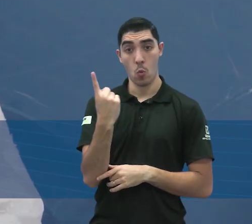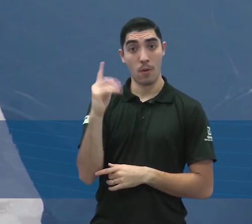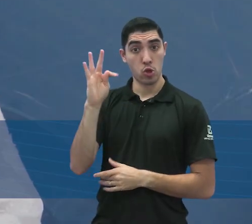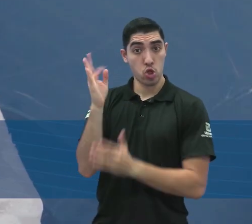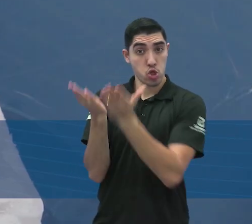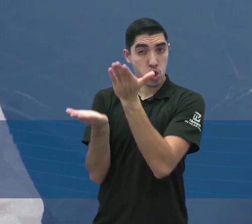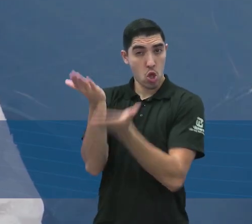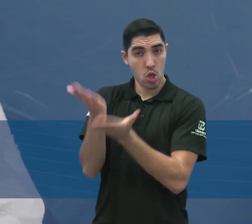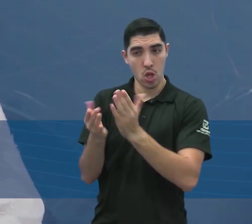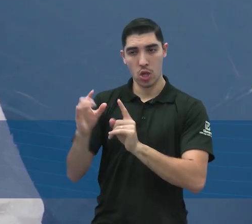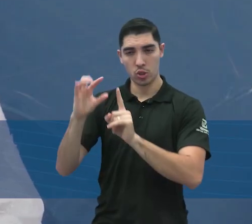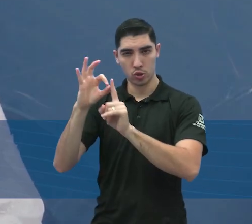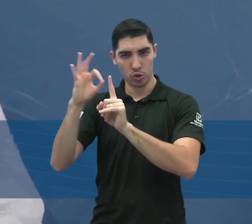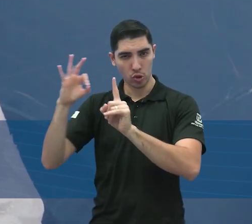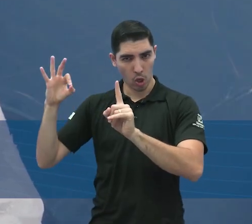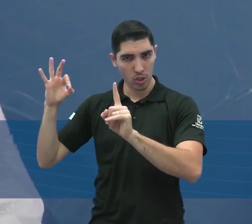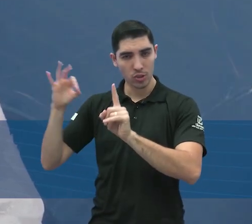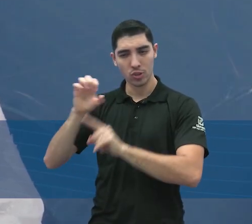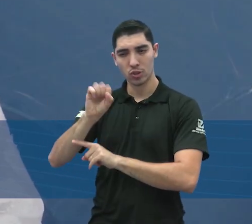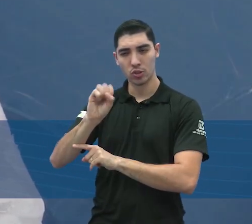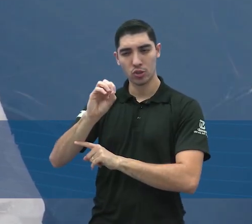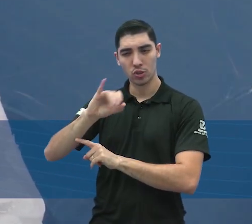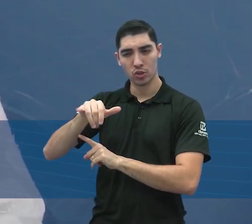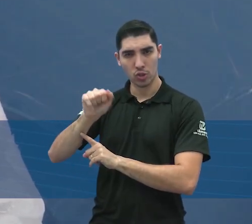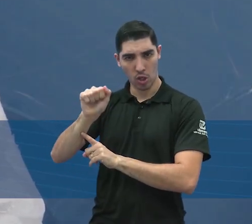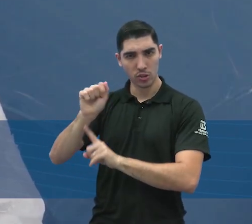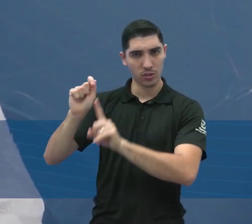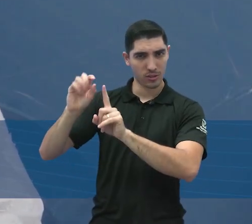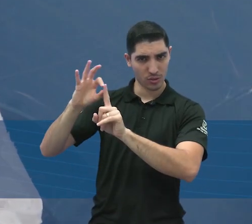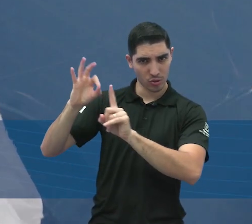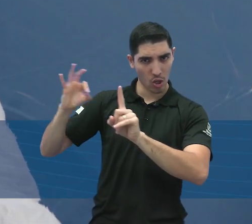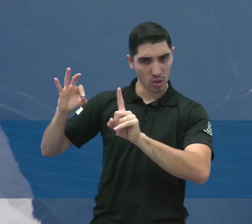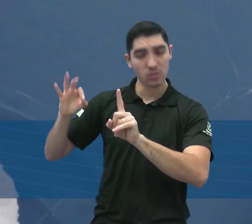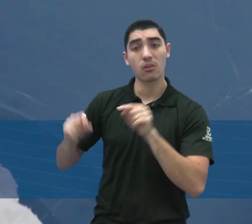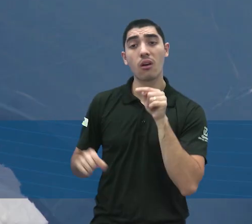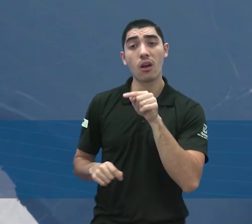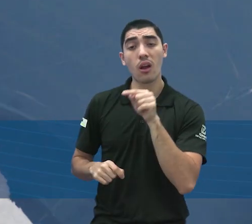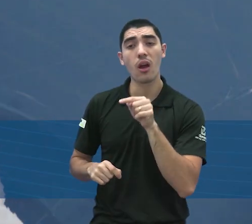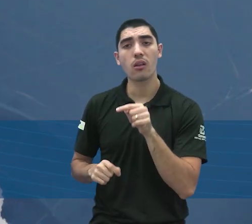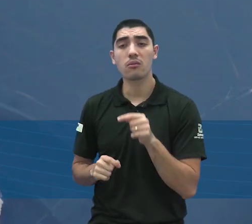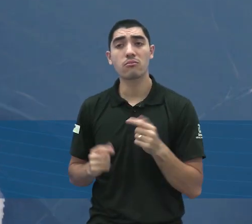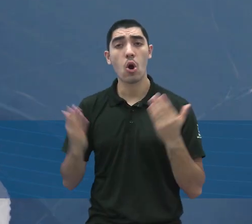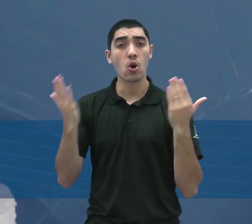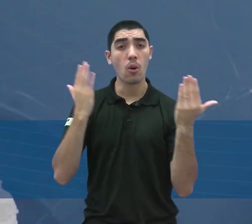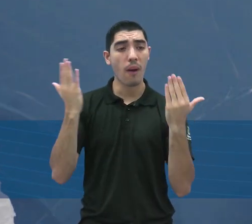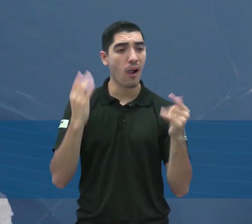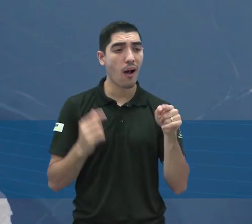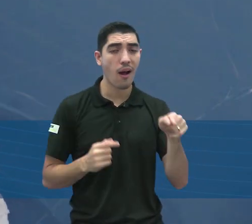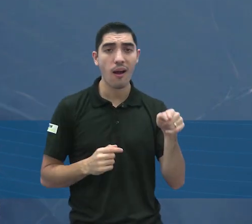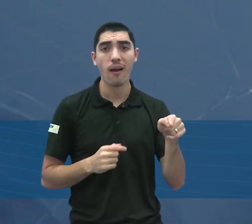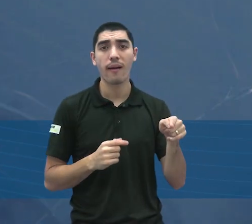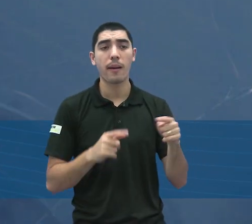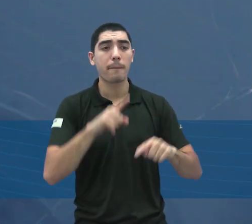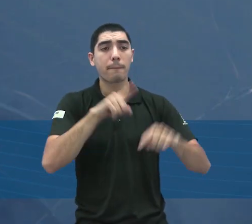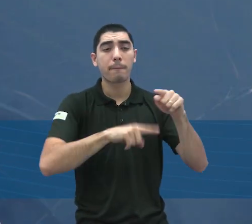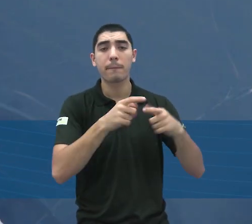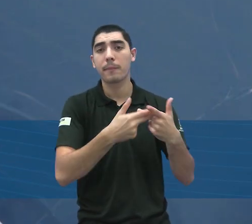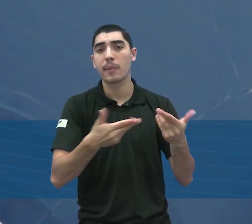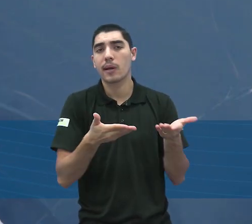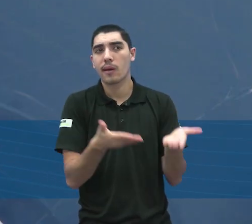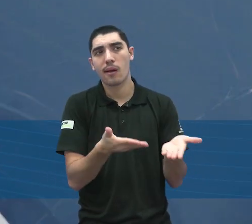soja, né, a exportação de uma tonelada de soja tem um valor muito ínfimo se comparado a um